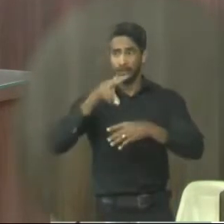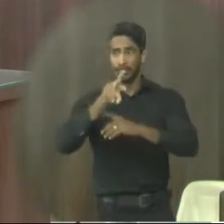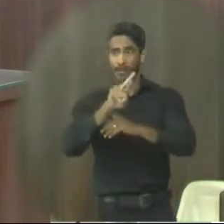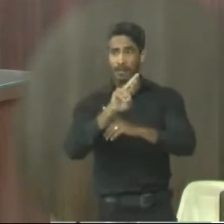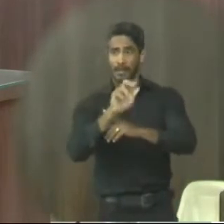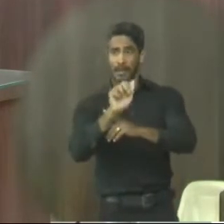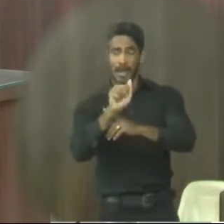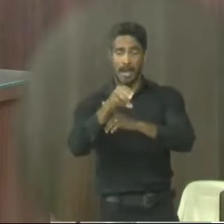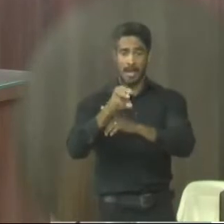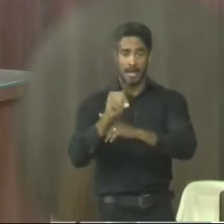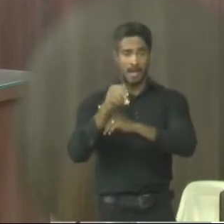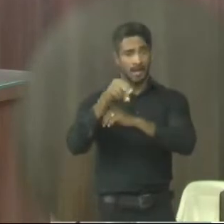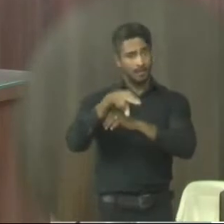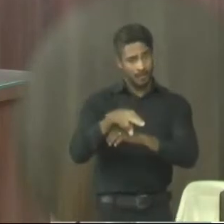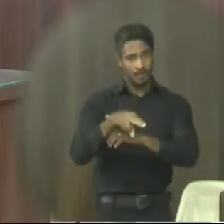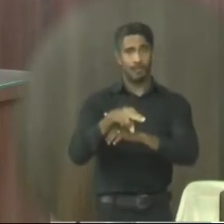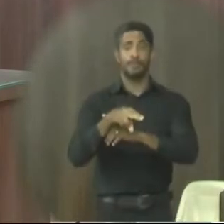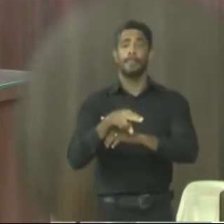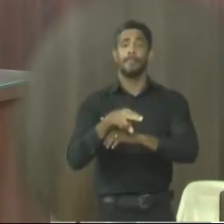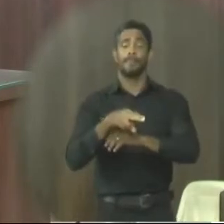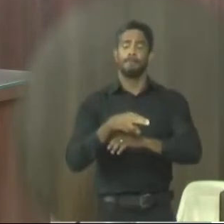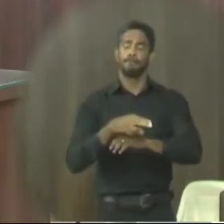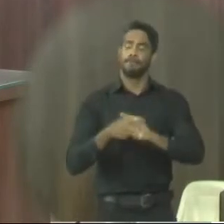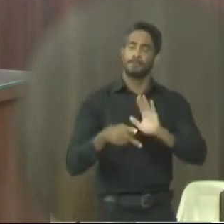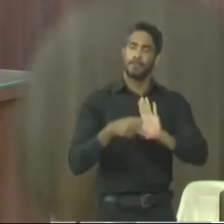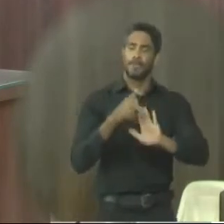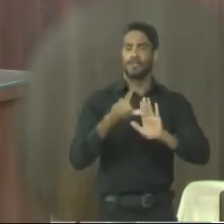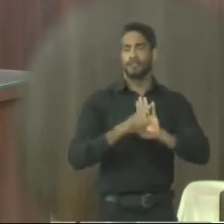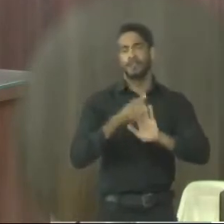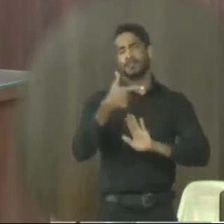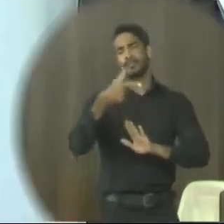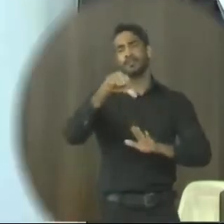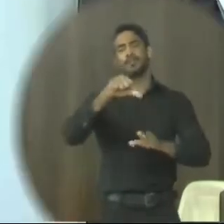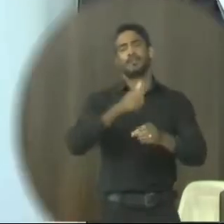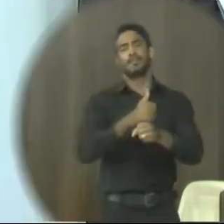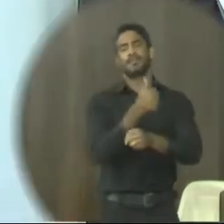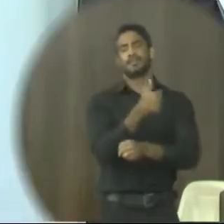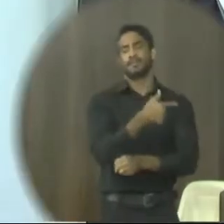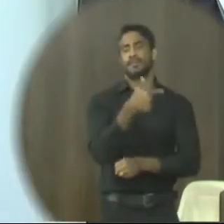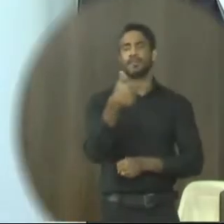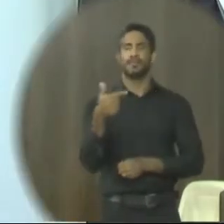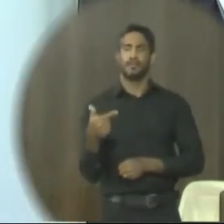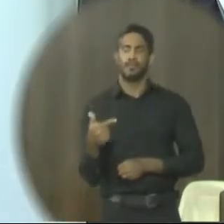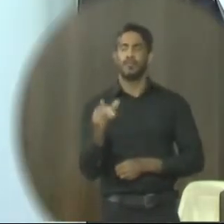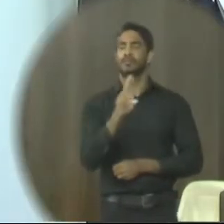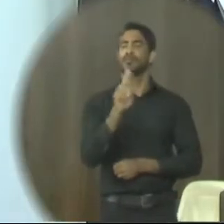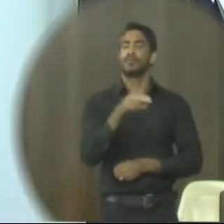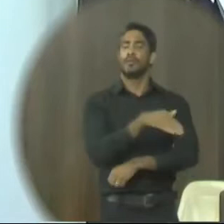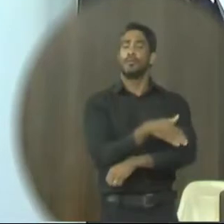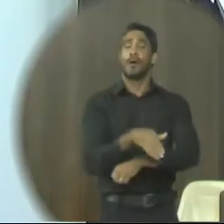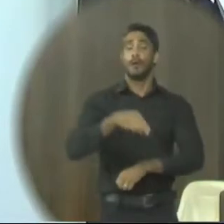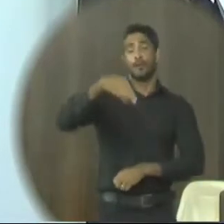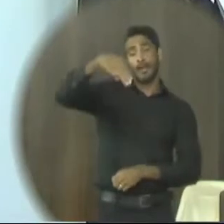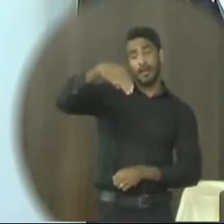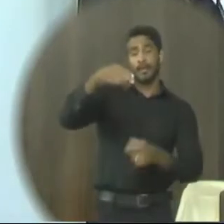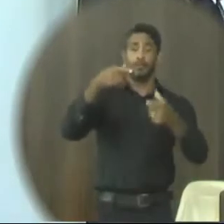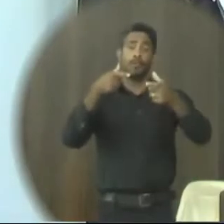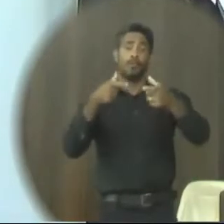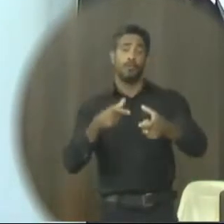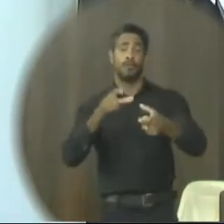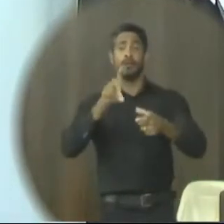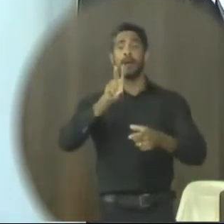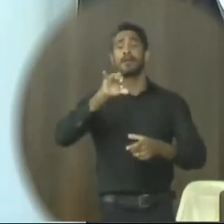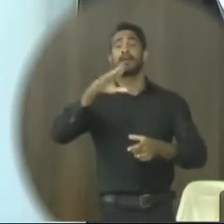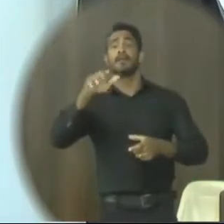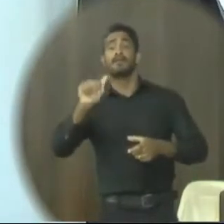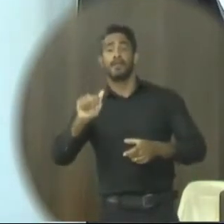O projeto de lei 029-2022, da denominação a Rua M, localizada no bairro